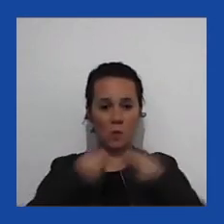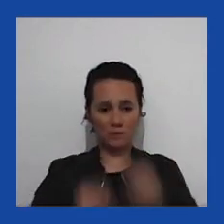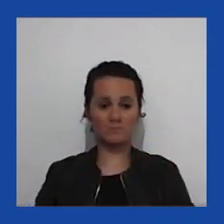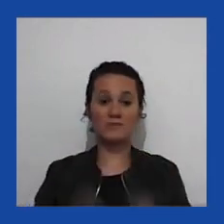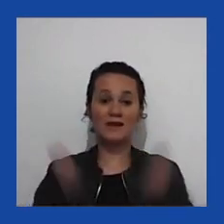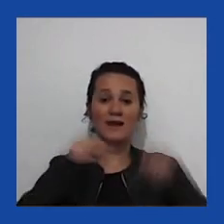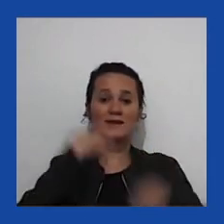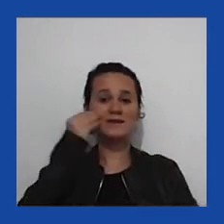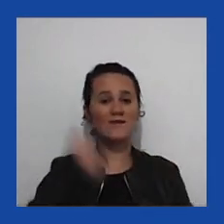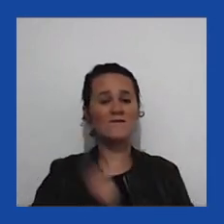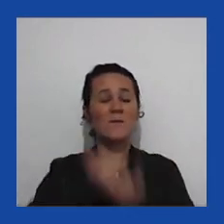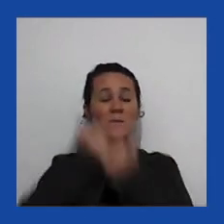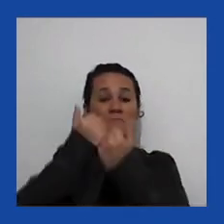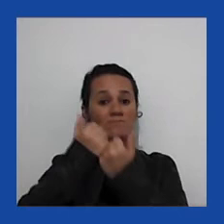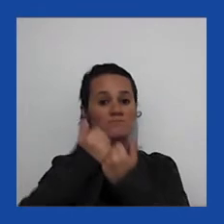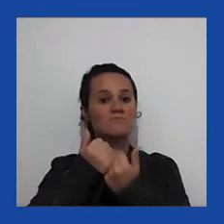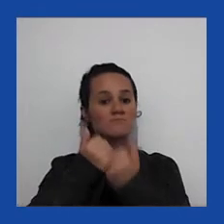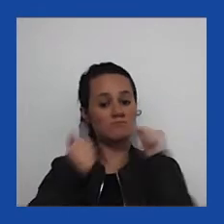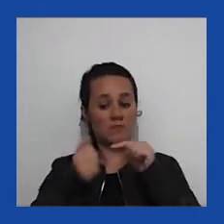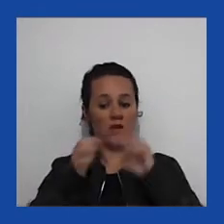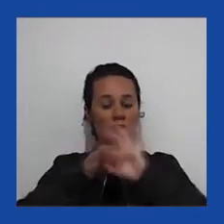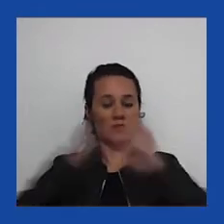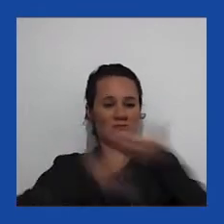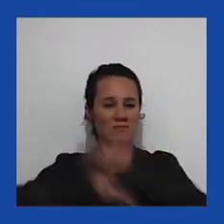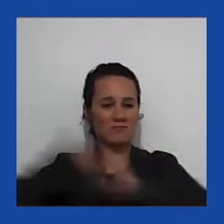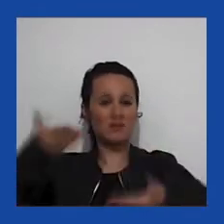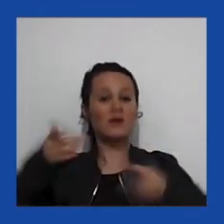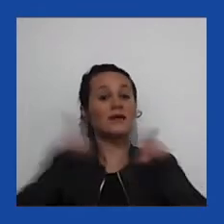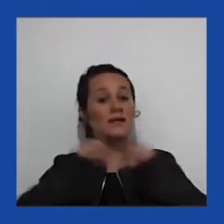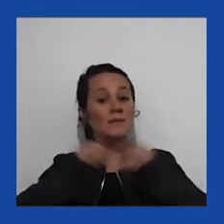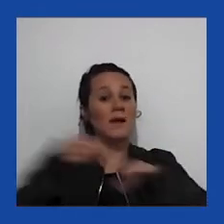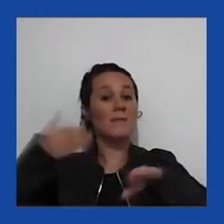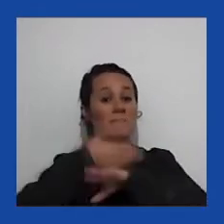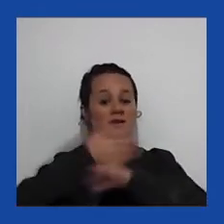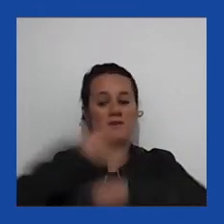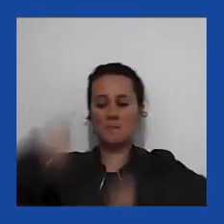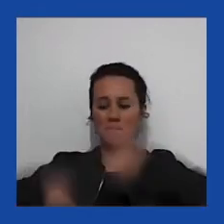cultura democrática e queremos aumentar essa participação